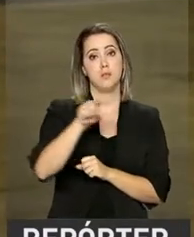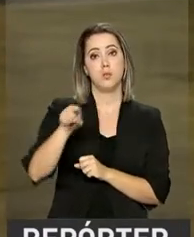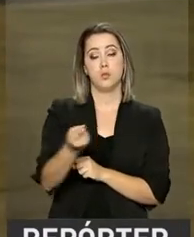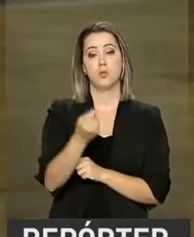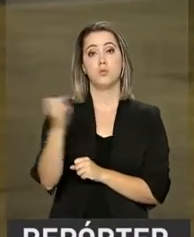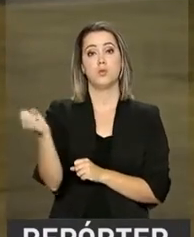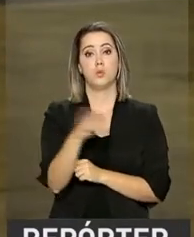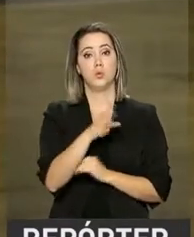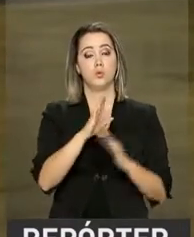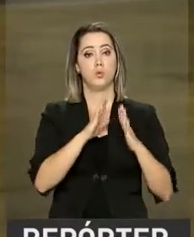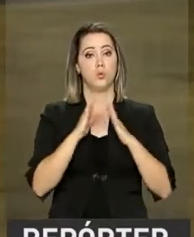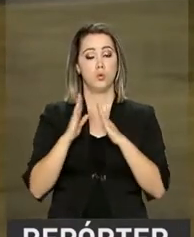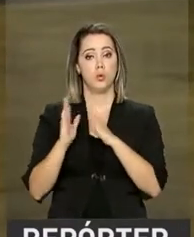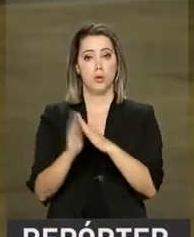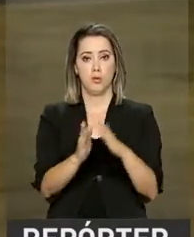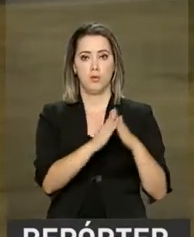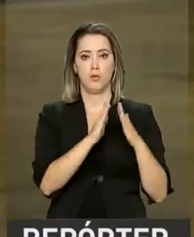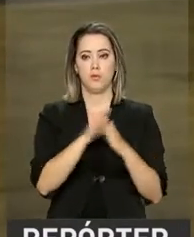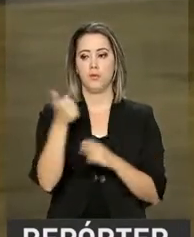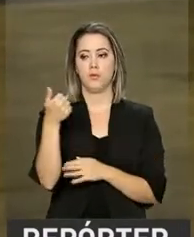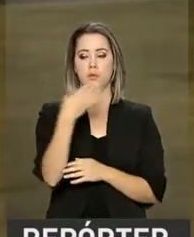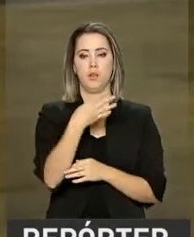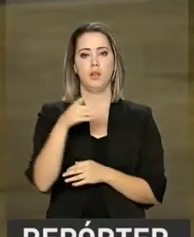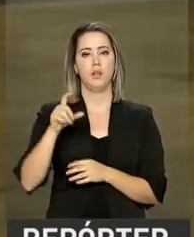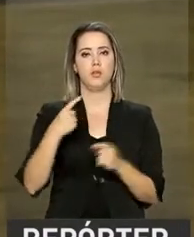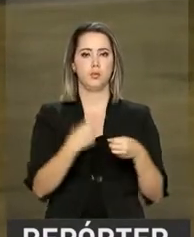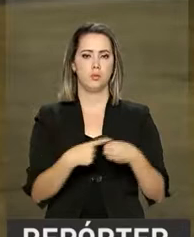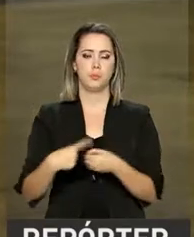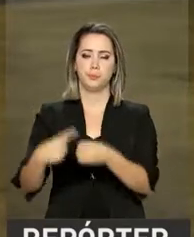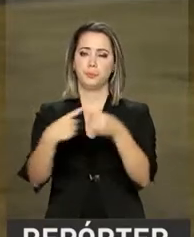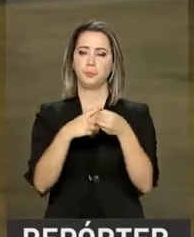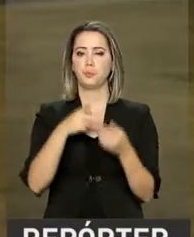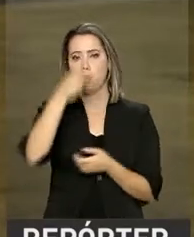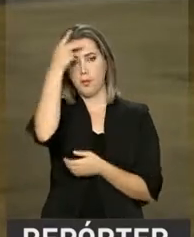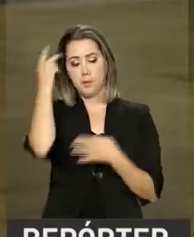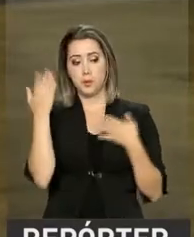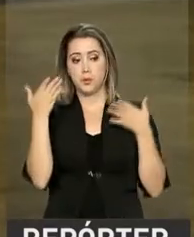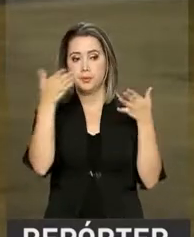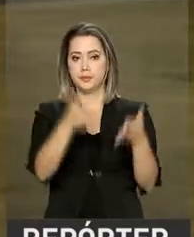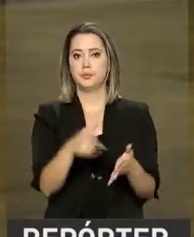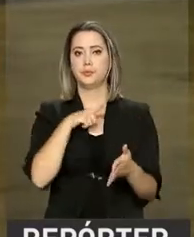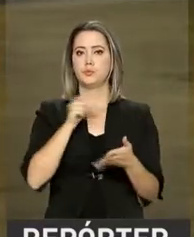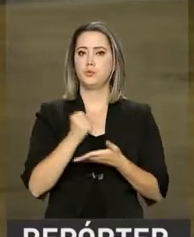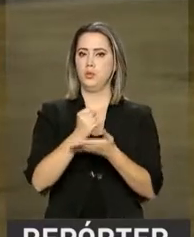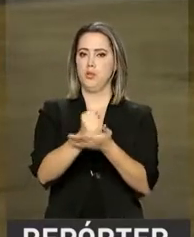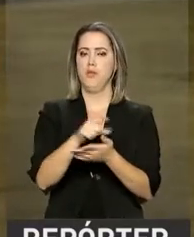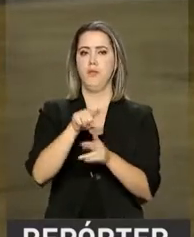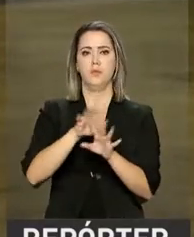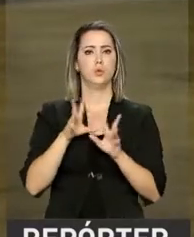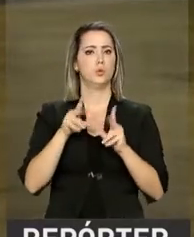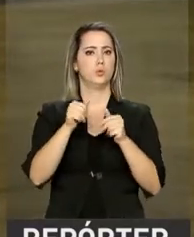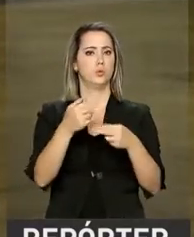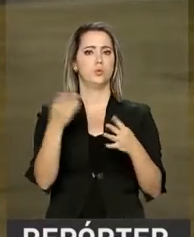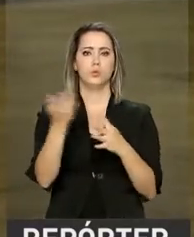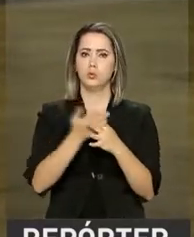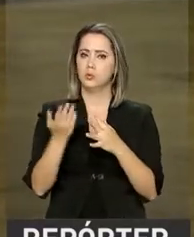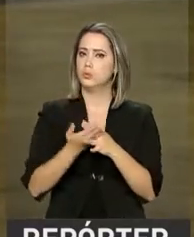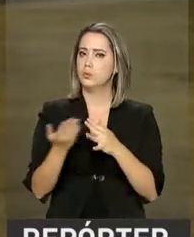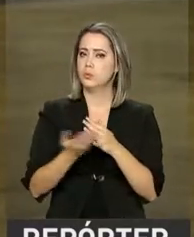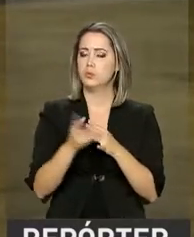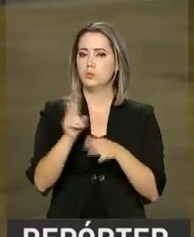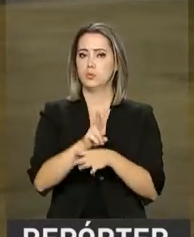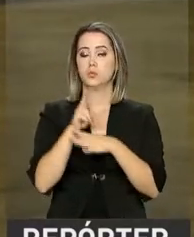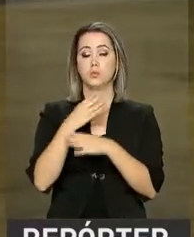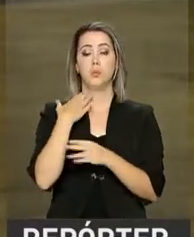e usados em 14 cidades quem foram serão vai ter à disposição todas as modalidades de crédito operadas pela